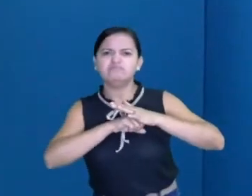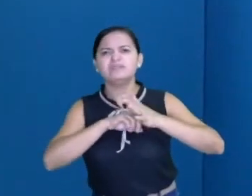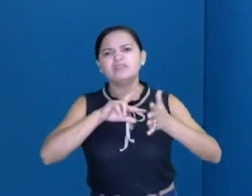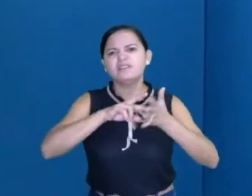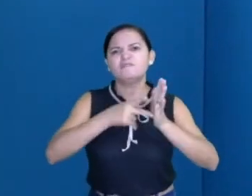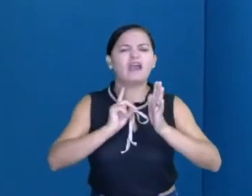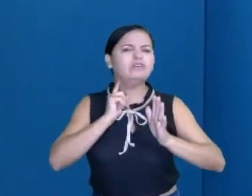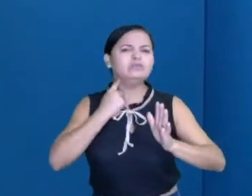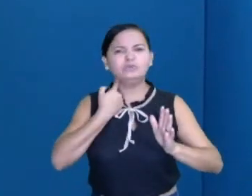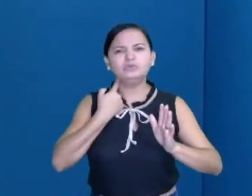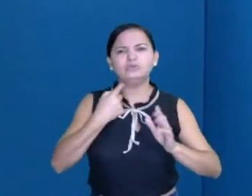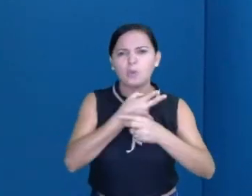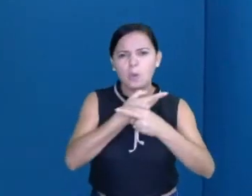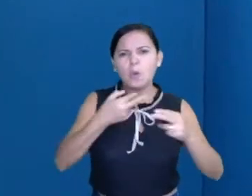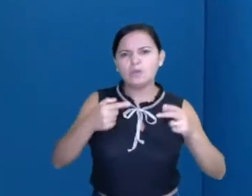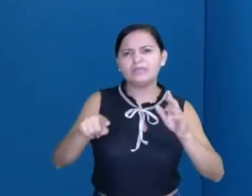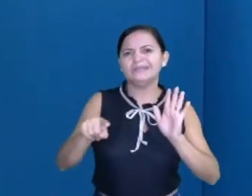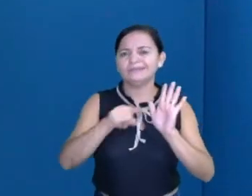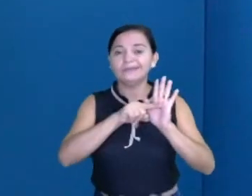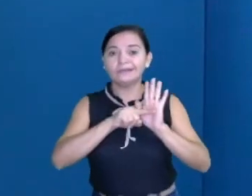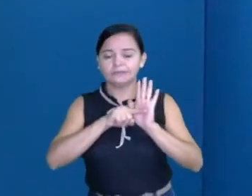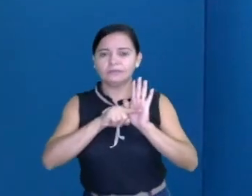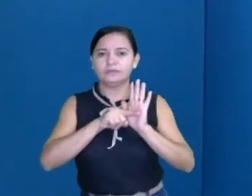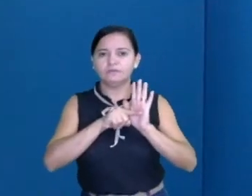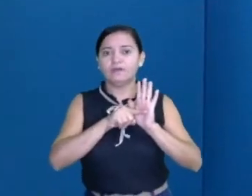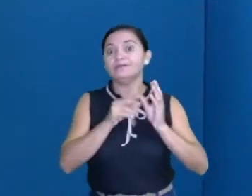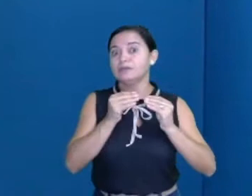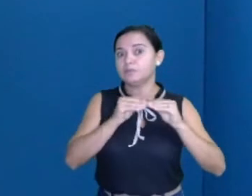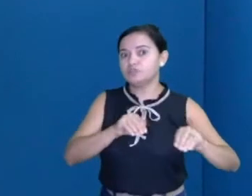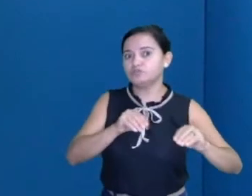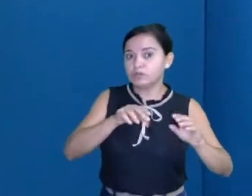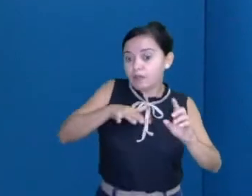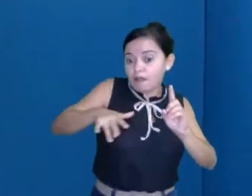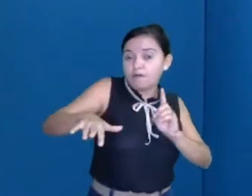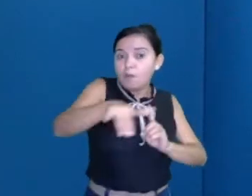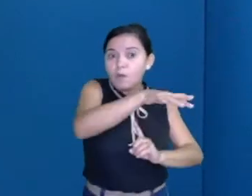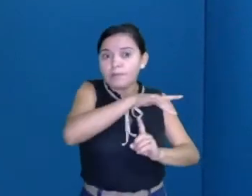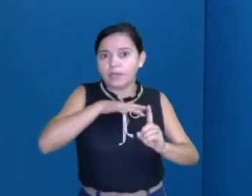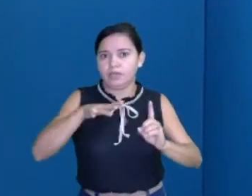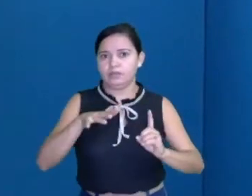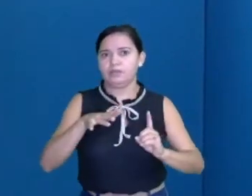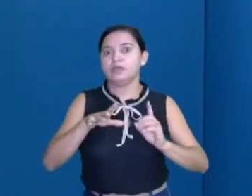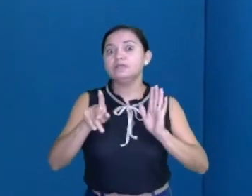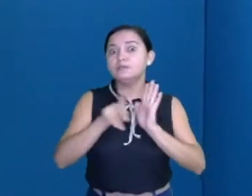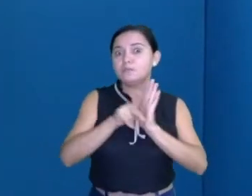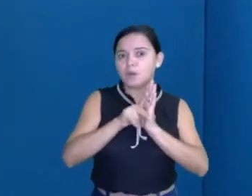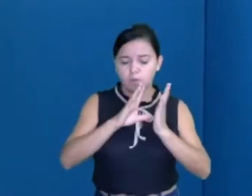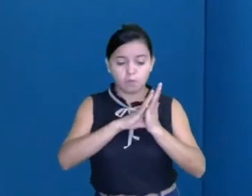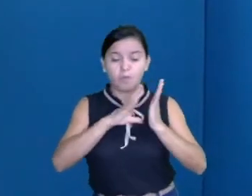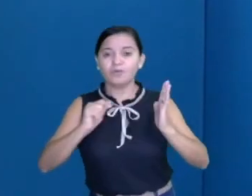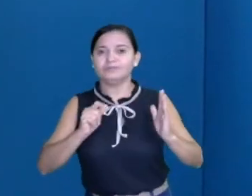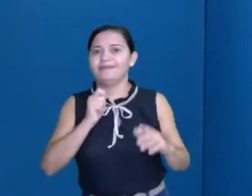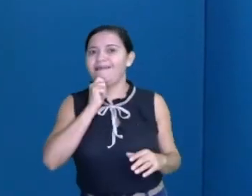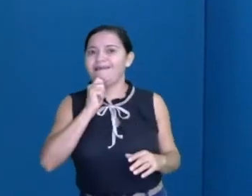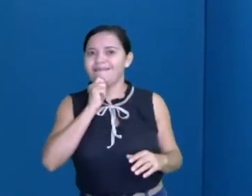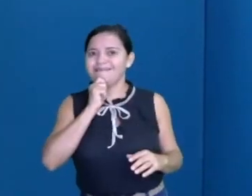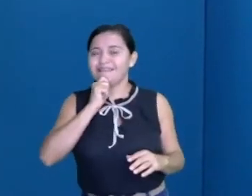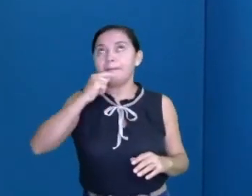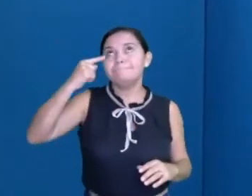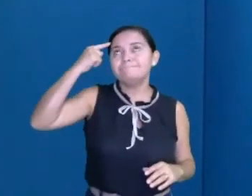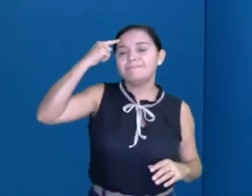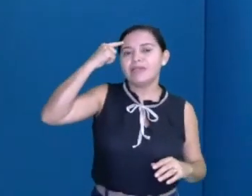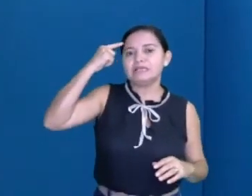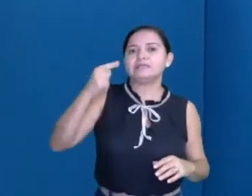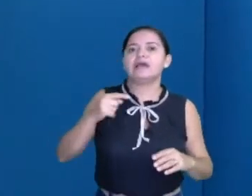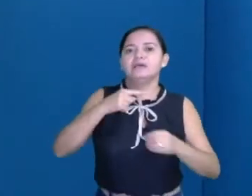que manteriam esse ambiente em equilíbrio. E também aqui é interessante que esse próprio modelo ainda continua achando que esse átomo ele é indivisível,